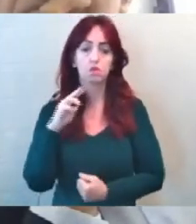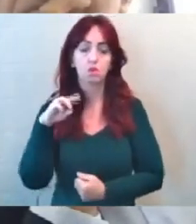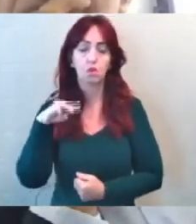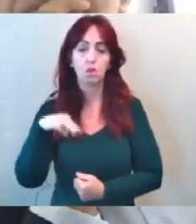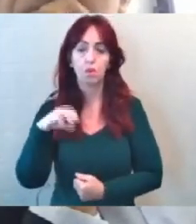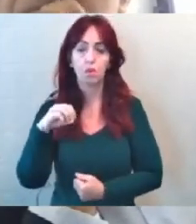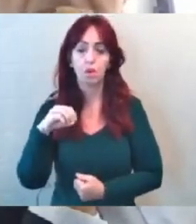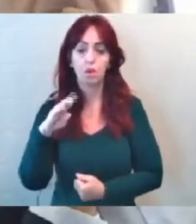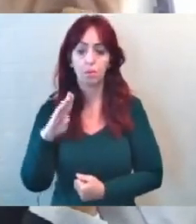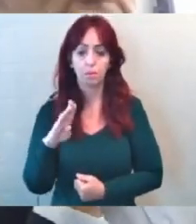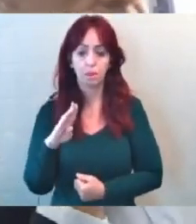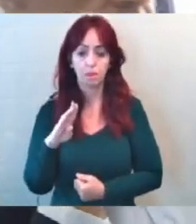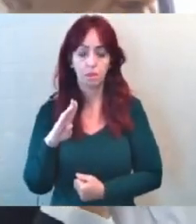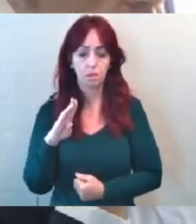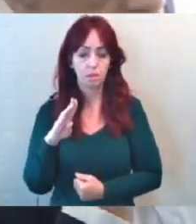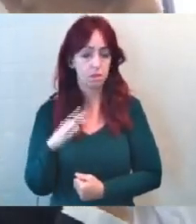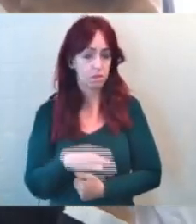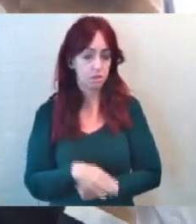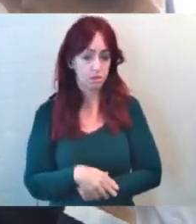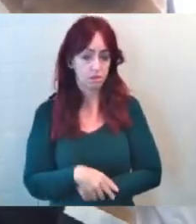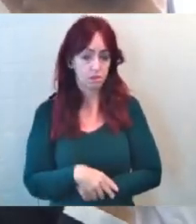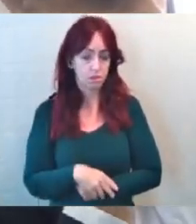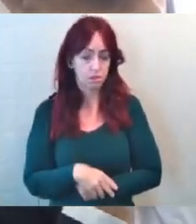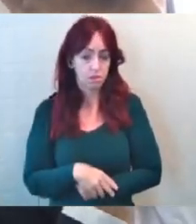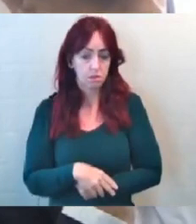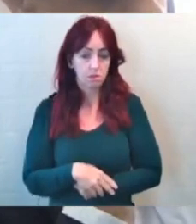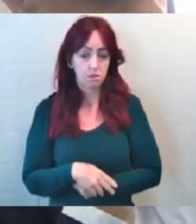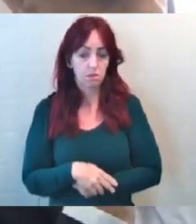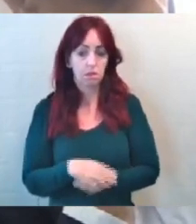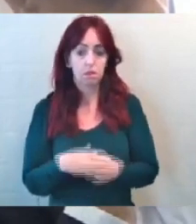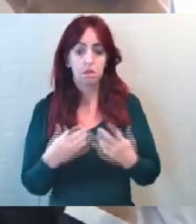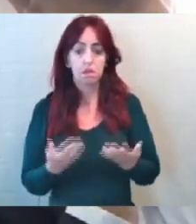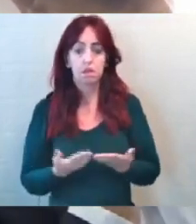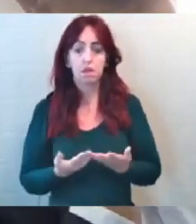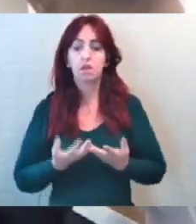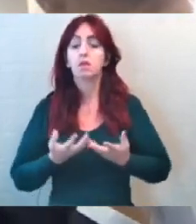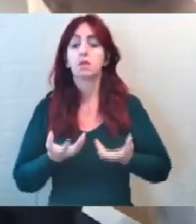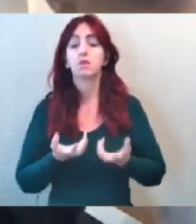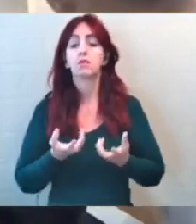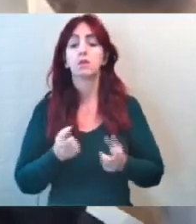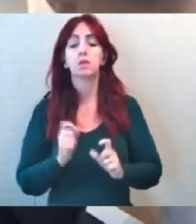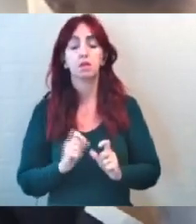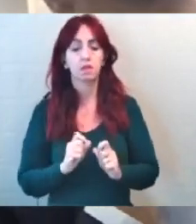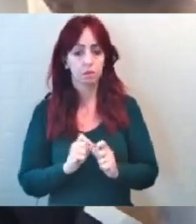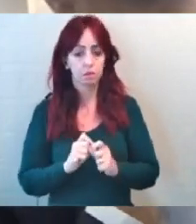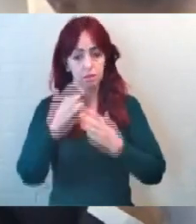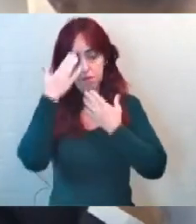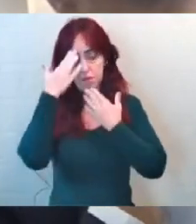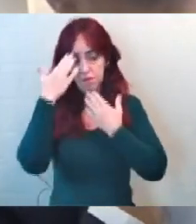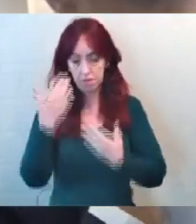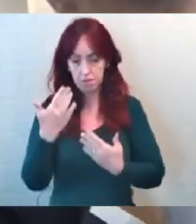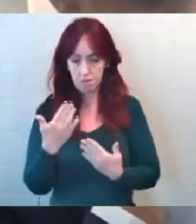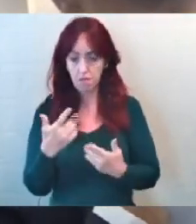lá na ponta, né, lá na ponta da fiscalização. E aí eu queria, com isso, lhe agradecendo, porque eu acho que responde muito